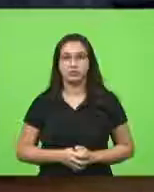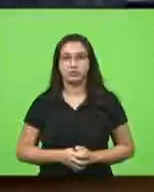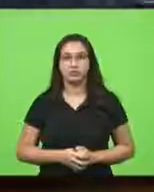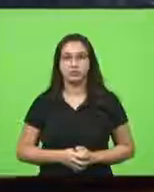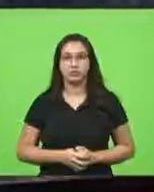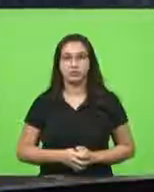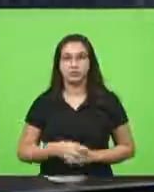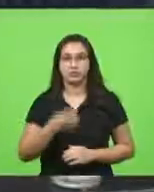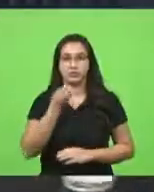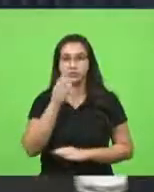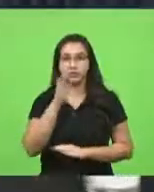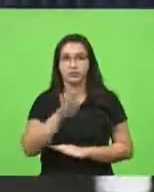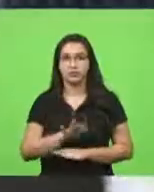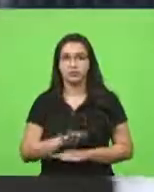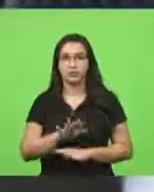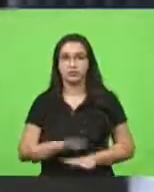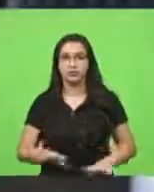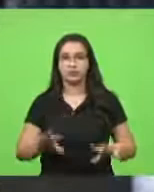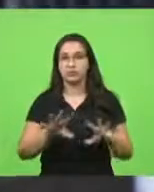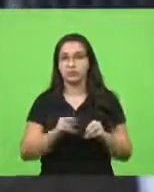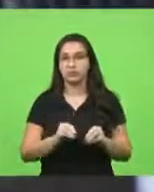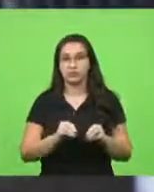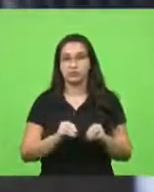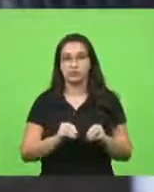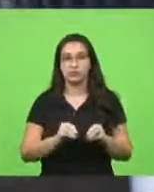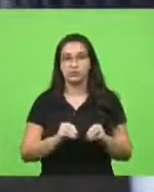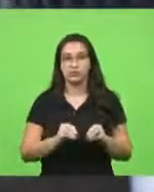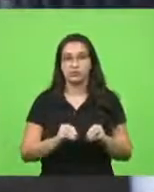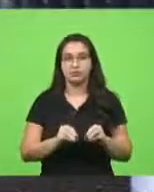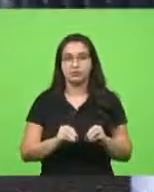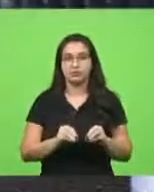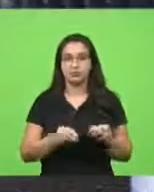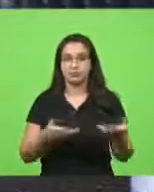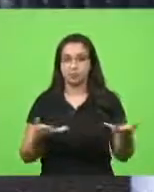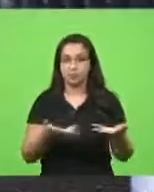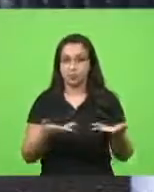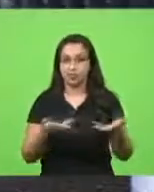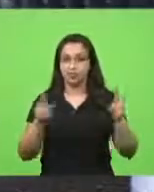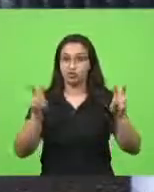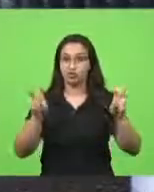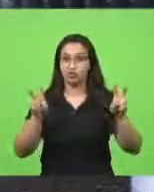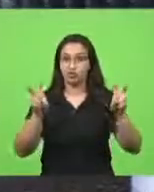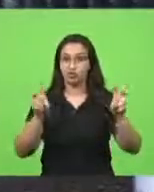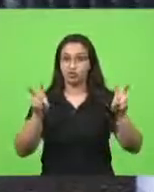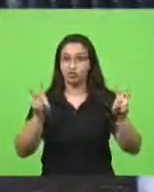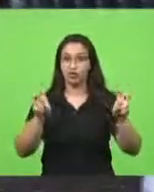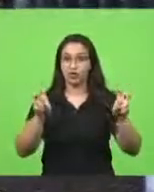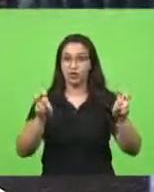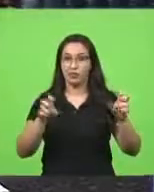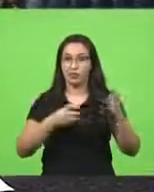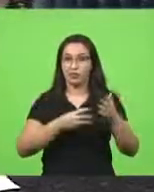Boa tarde a todos. Venho tratar nessa tribuna de